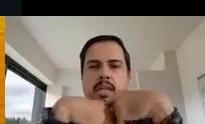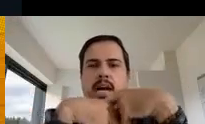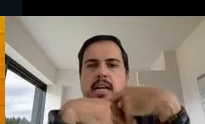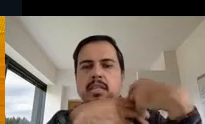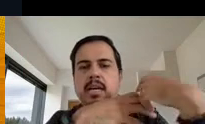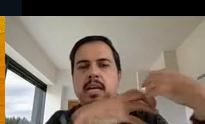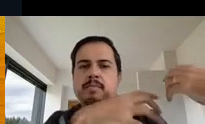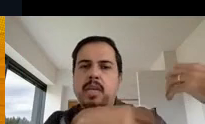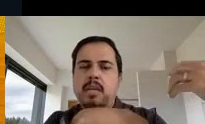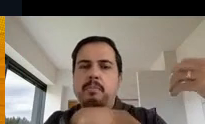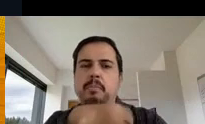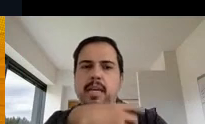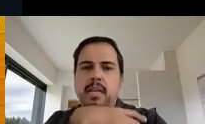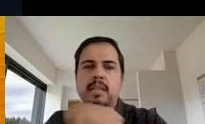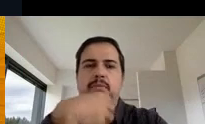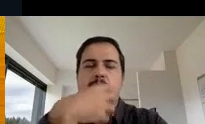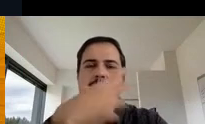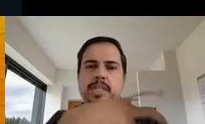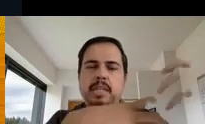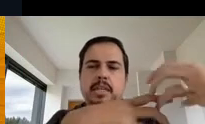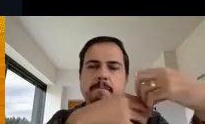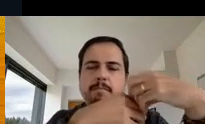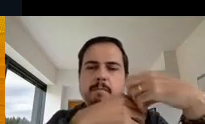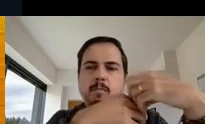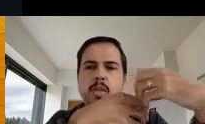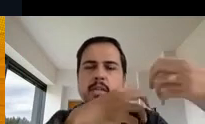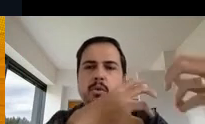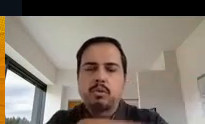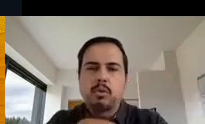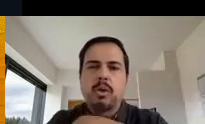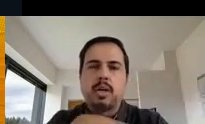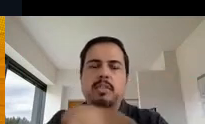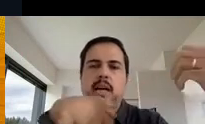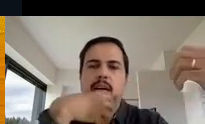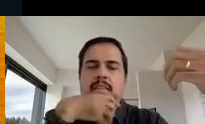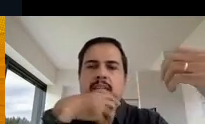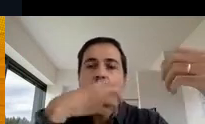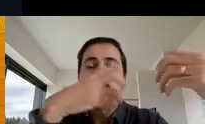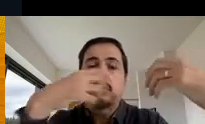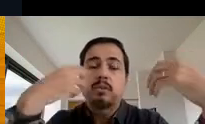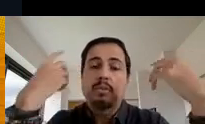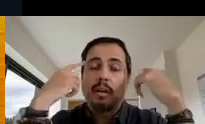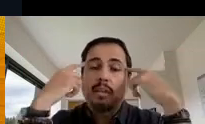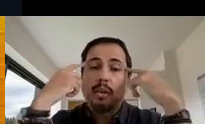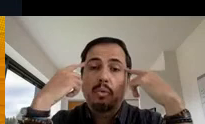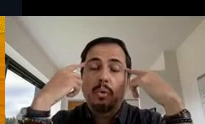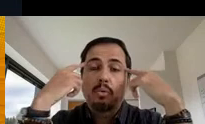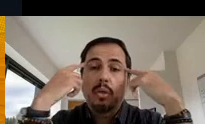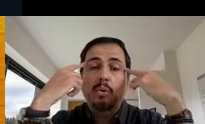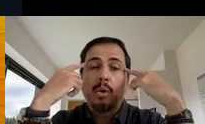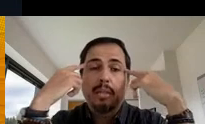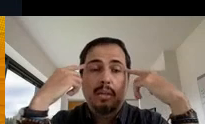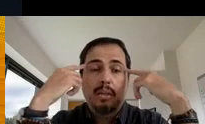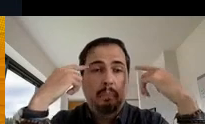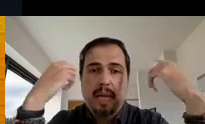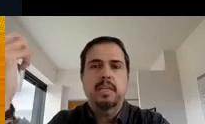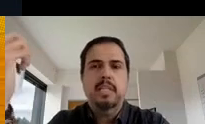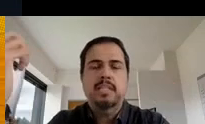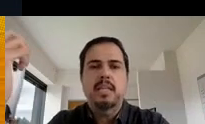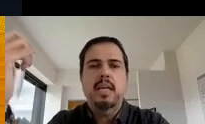ruim da nossa sociedade, que é da pobreza, da falta de condições, da falta